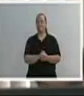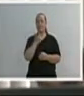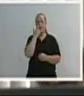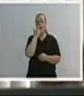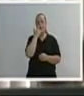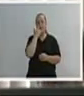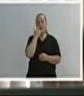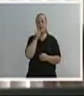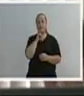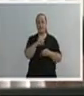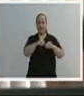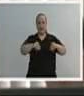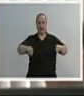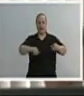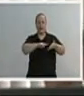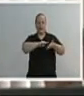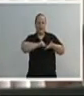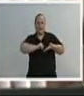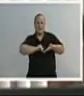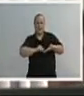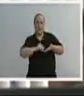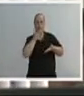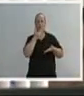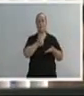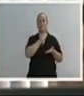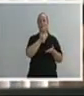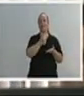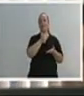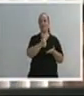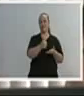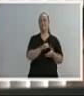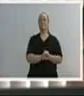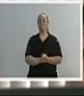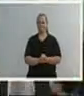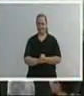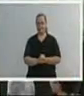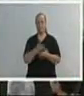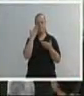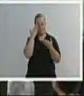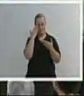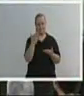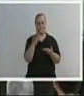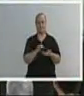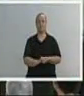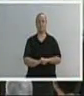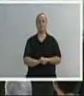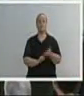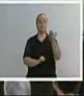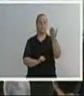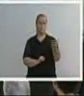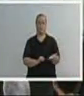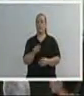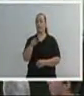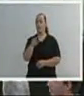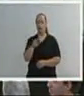areia podia ter sido aproveitada em outros momentos se tivesse retirado a tempo. Obrigado. É isso mesmo, meu